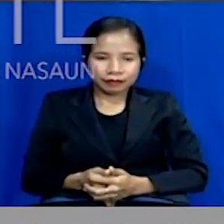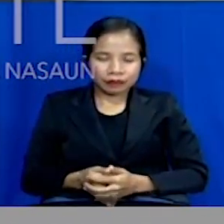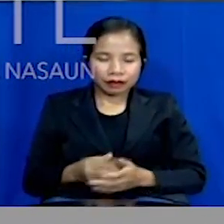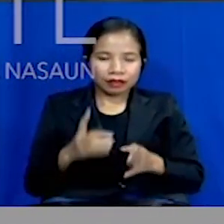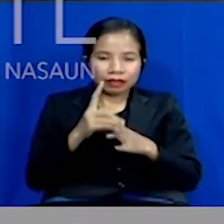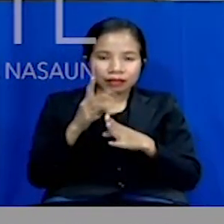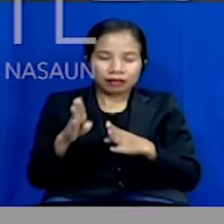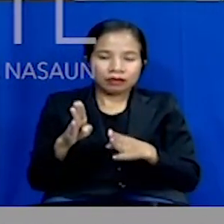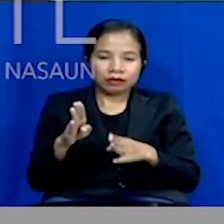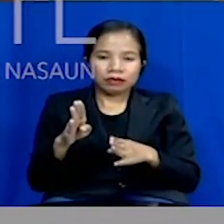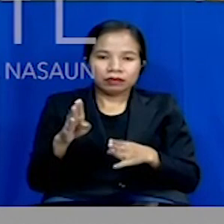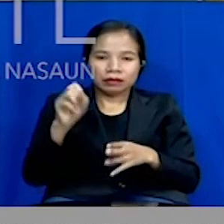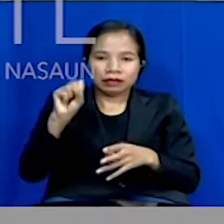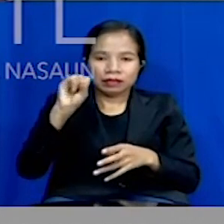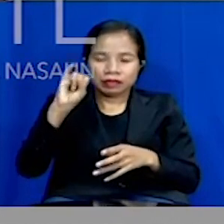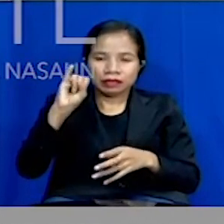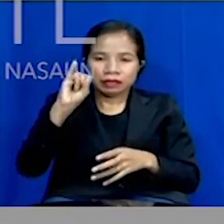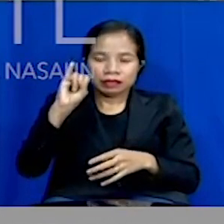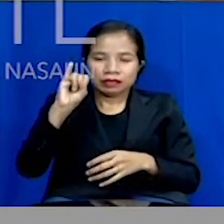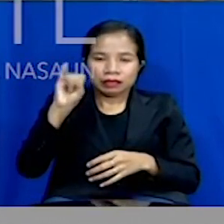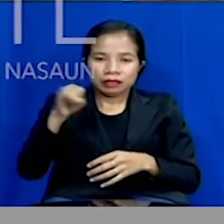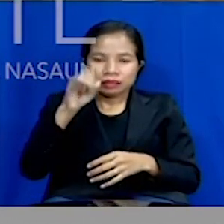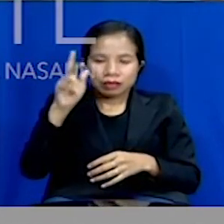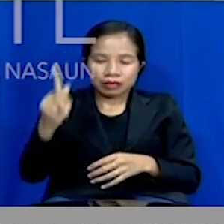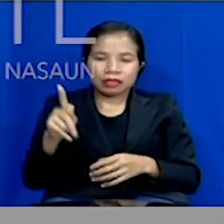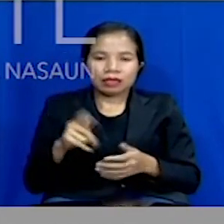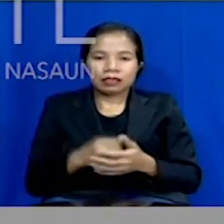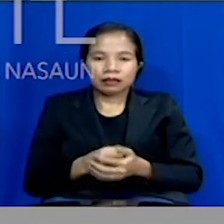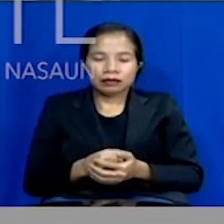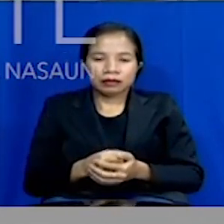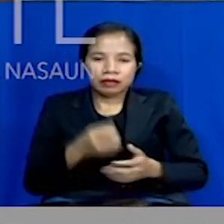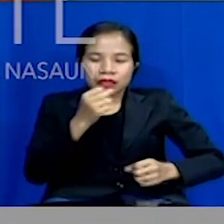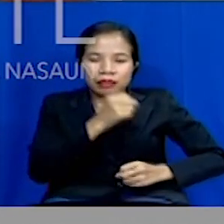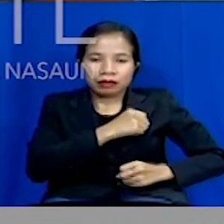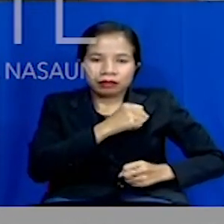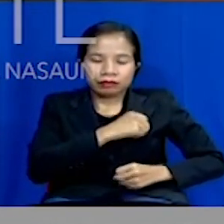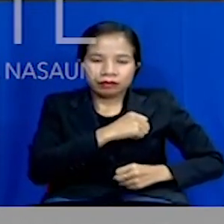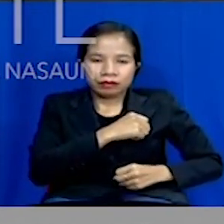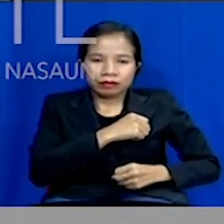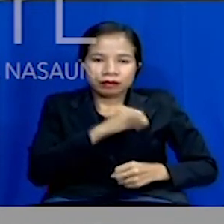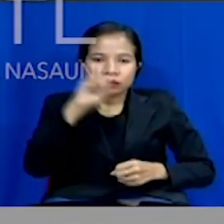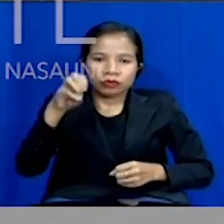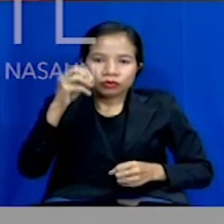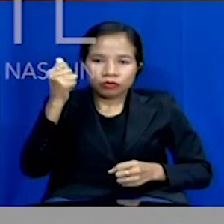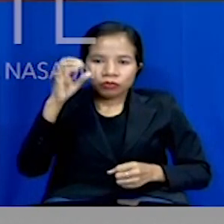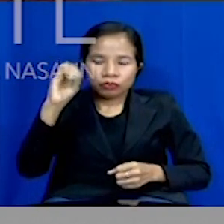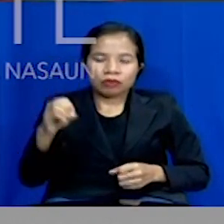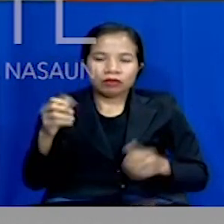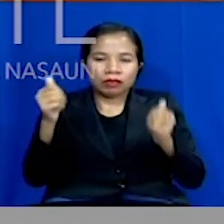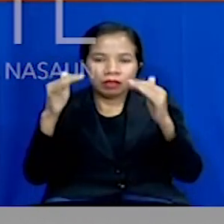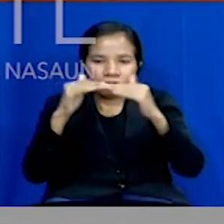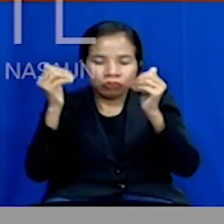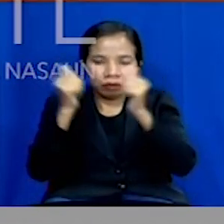Diretor Centro Integrado para Gestão de Crise, Brigadeiro General João Miranda Aluc Descartes. Audiência Josefe Governo